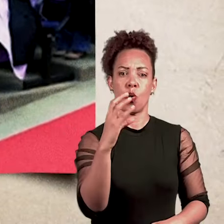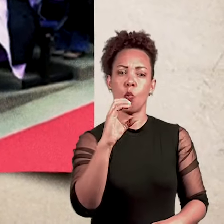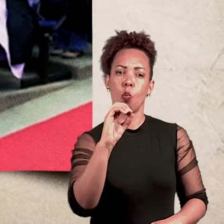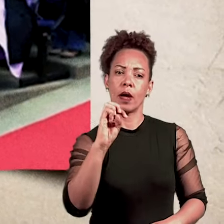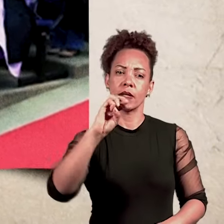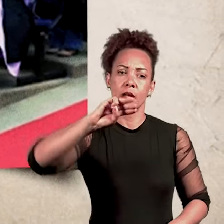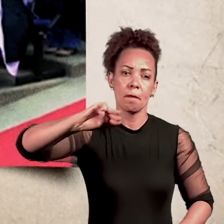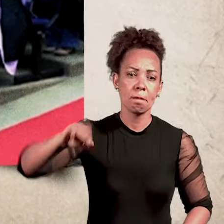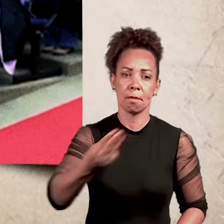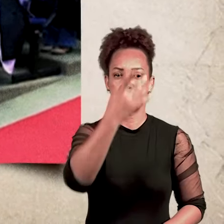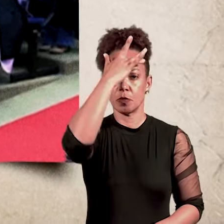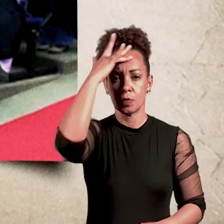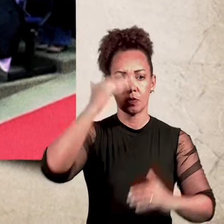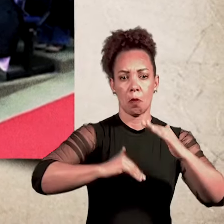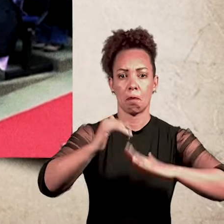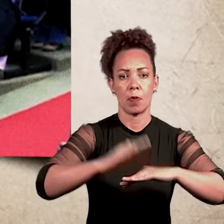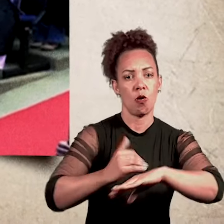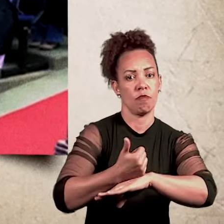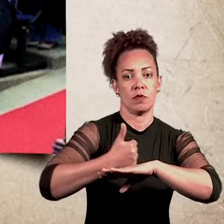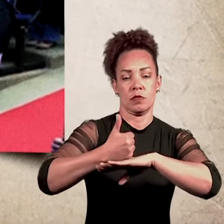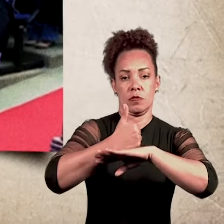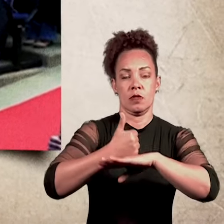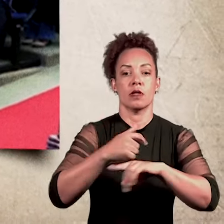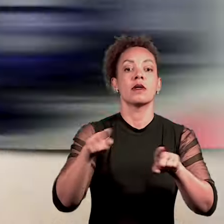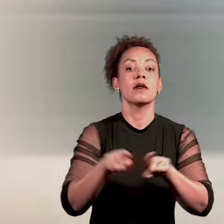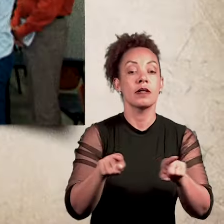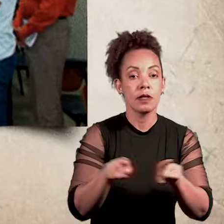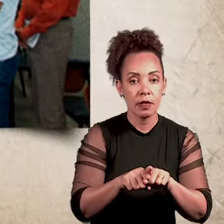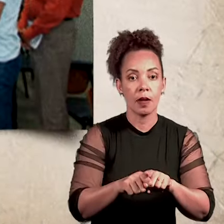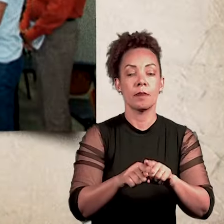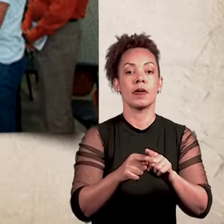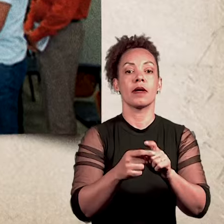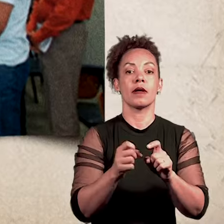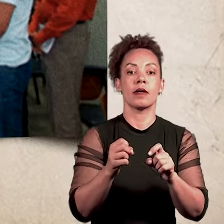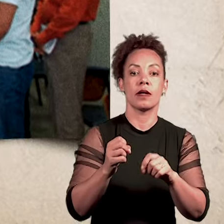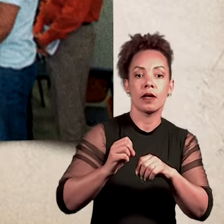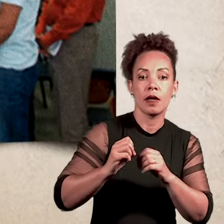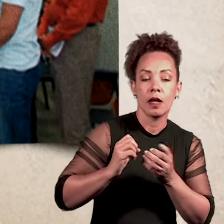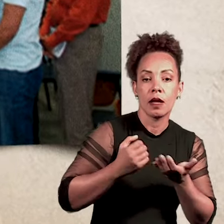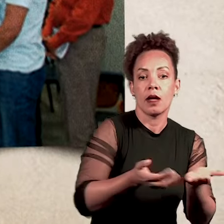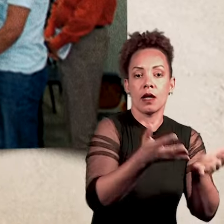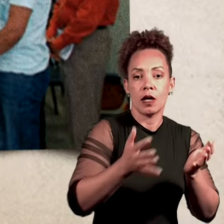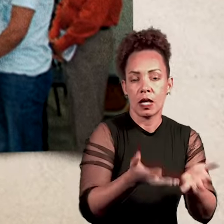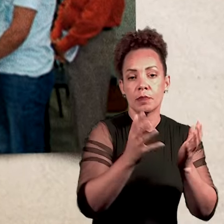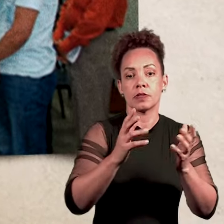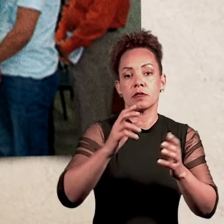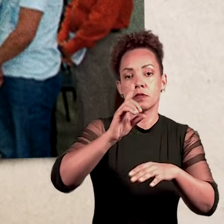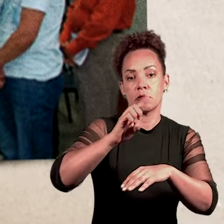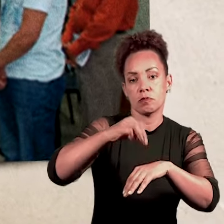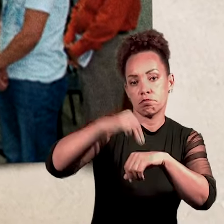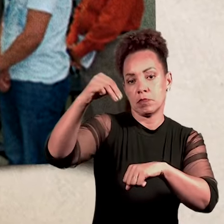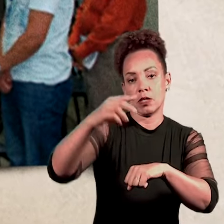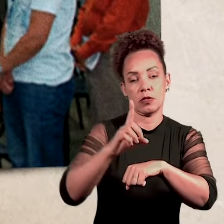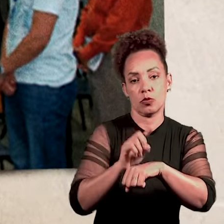a capacitação de mestres e doutores que tem sido feita aqui também. Então,